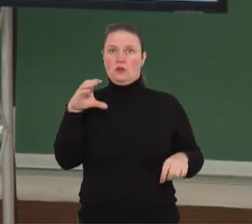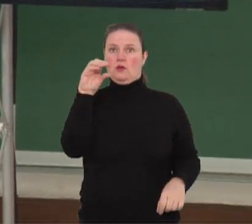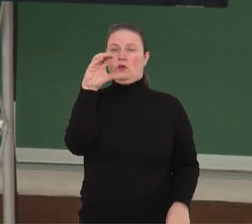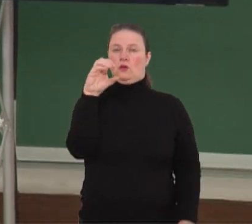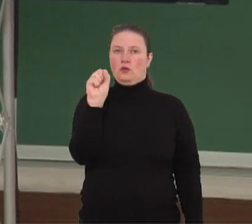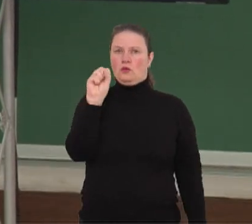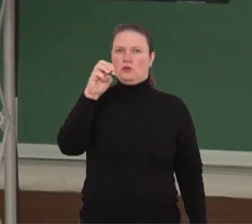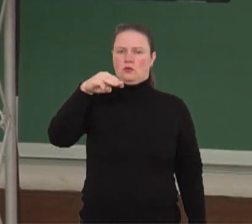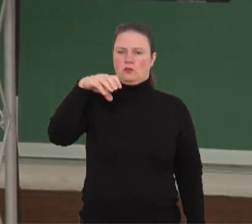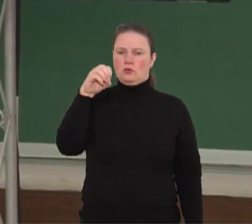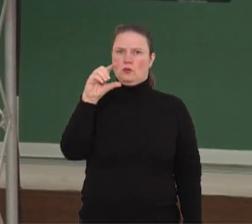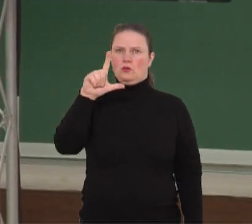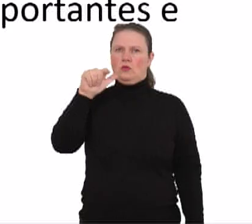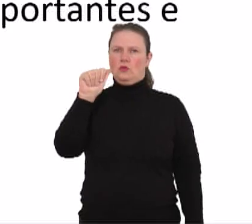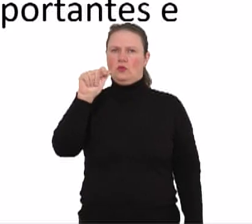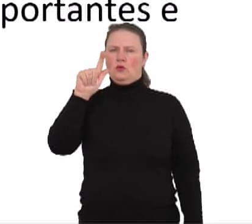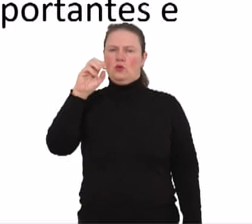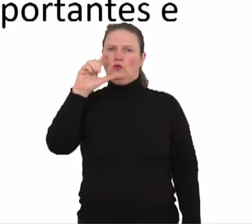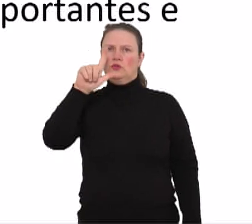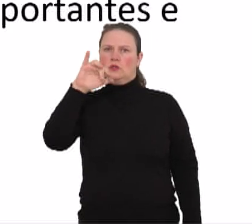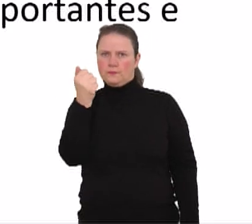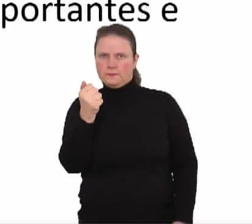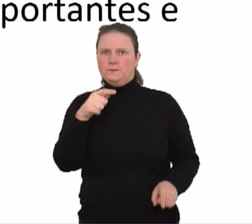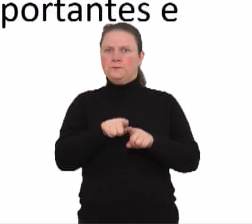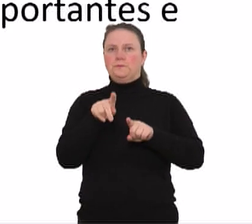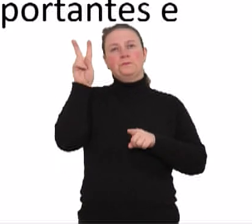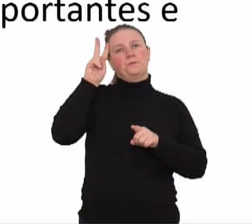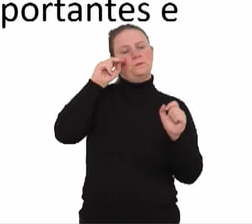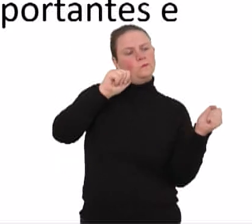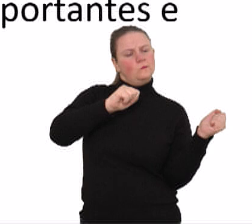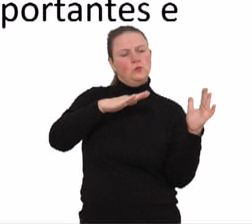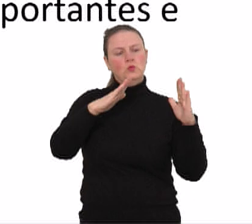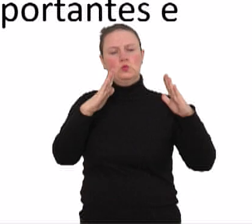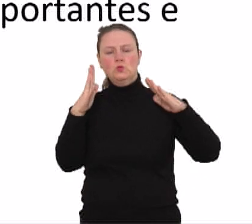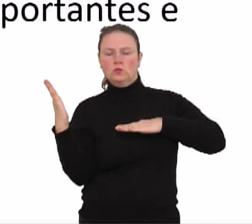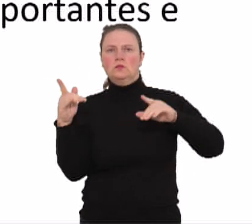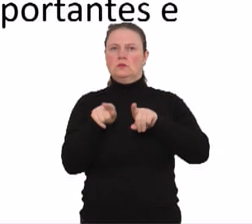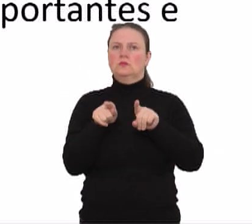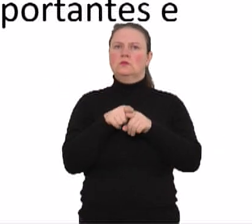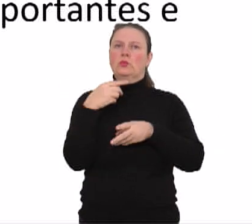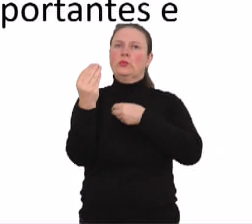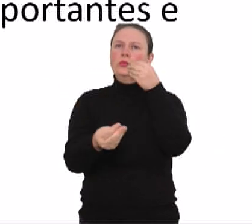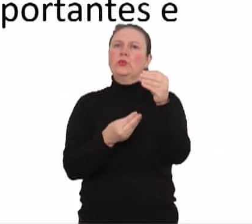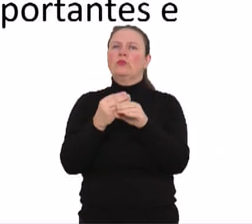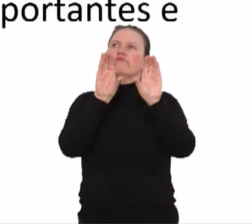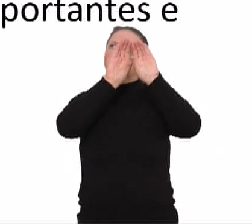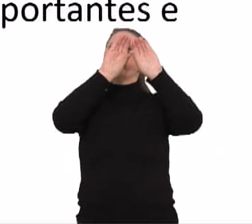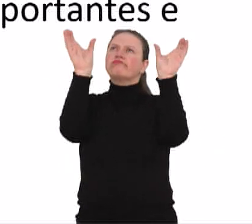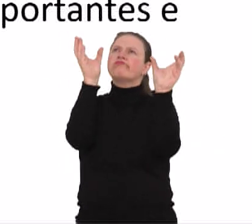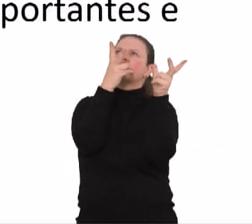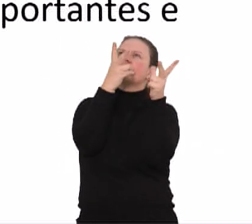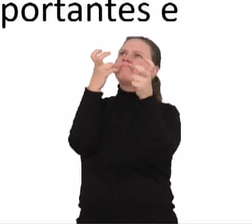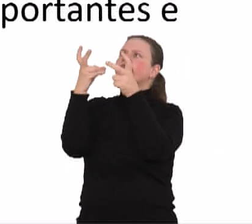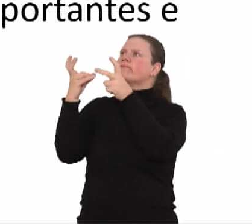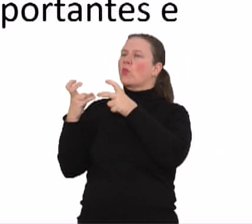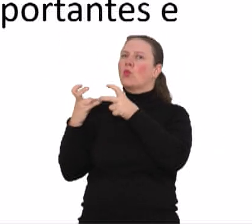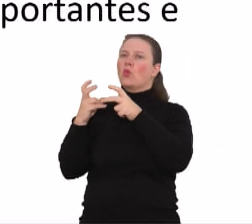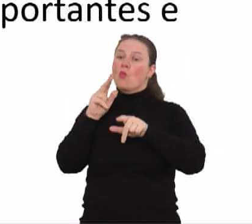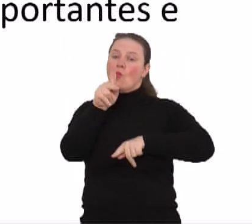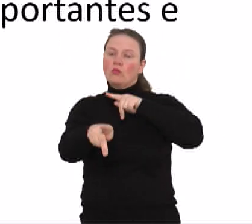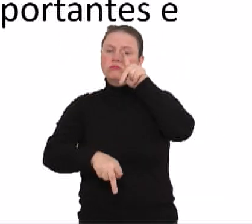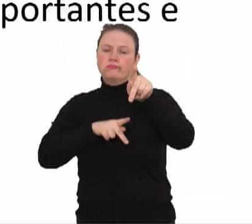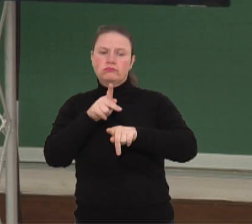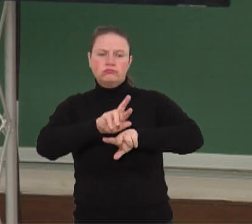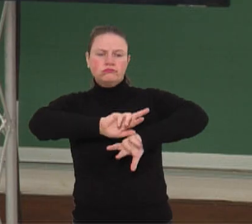que é cosmologia para vocês. Conhecer a história da cosmologia. Como o céu é percebido pelos diferentes povos. Isso é